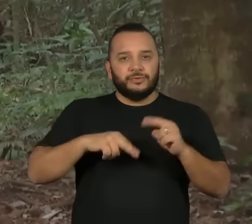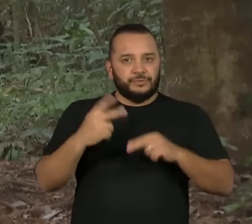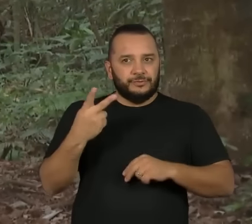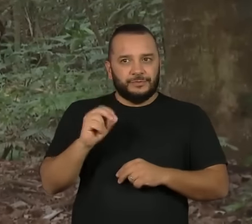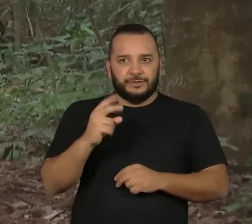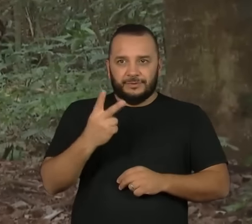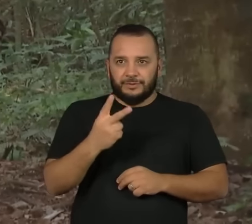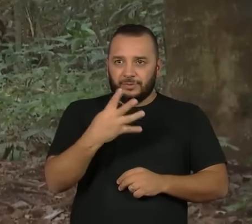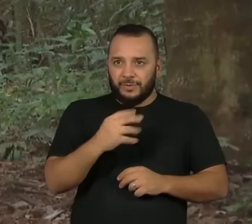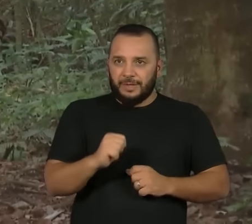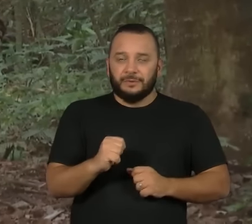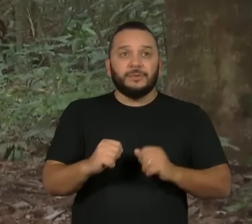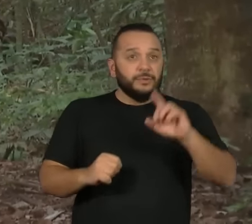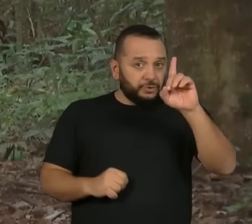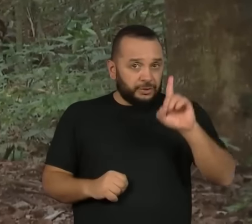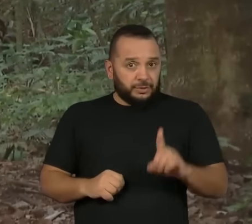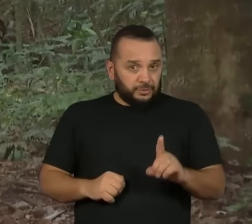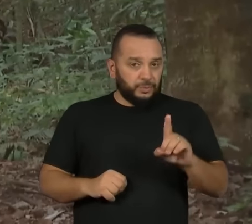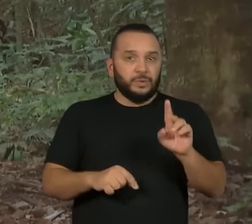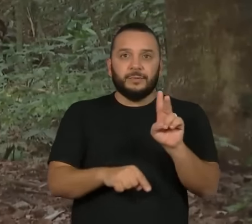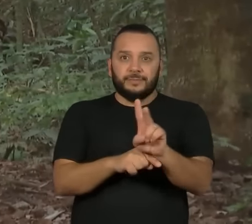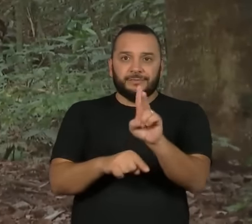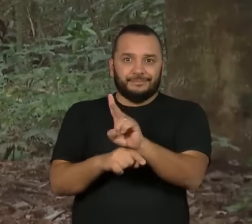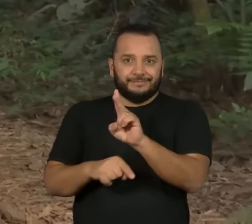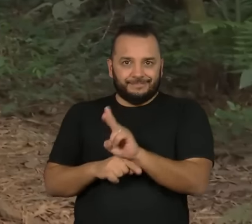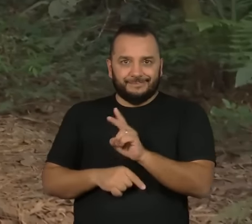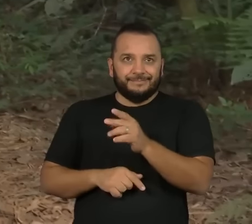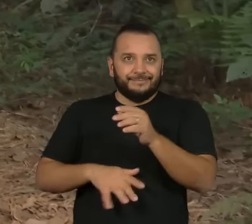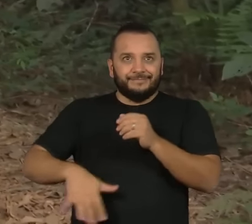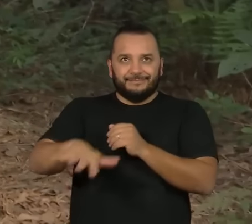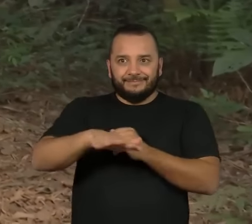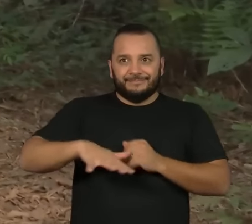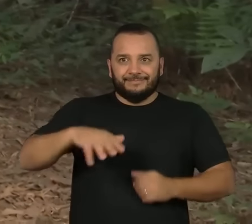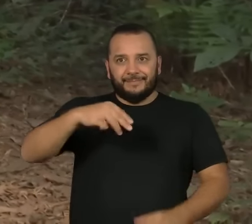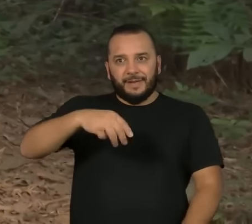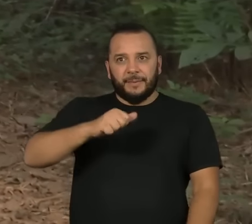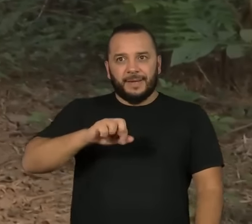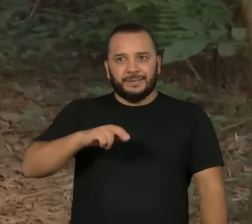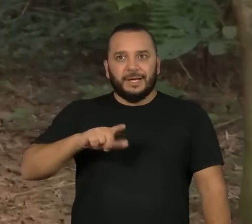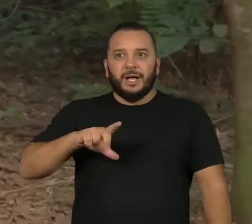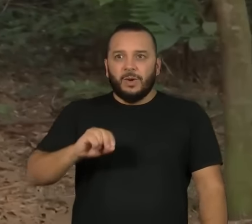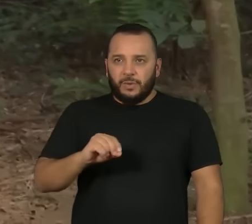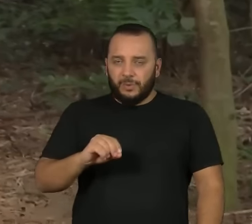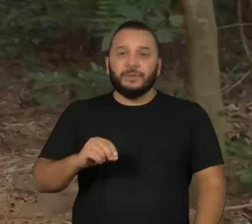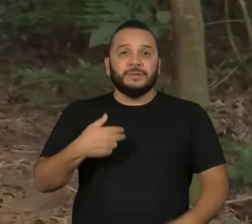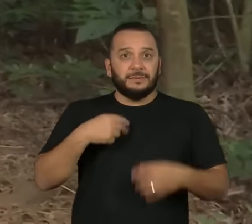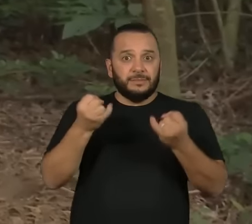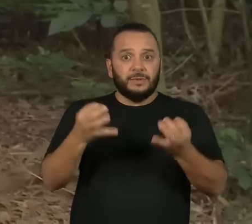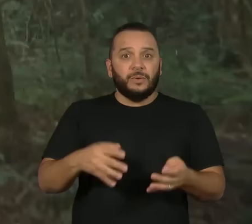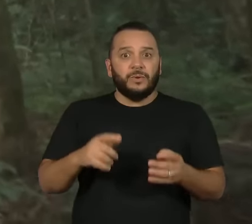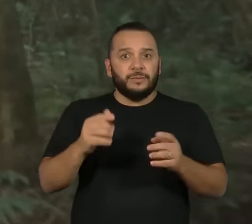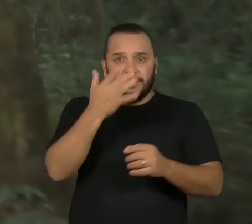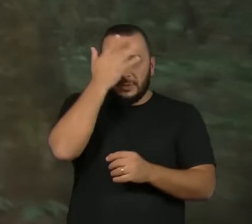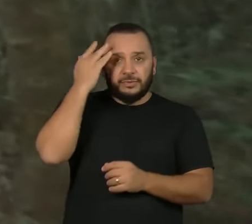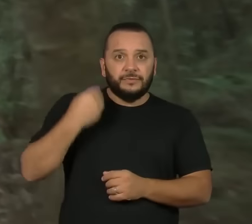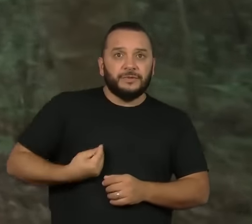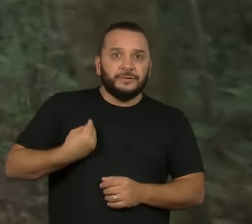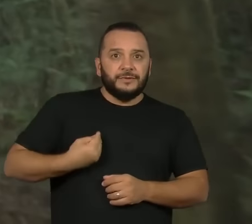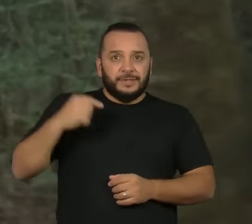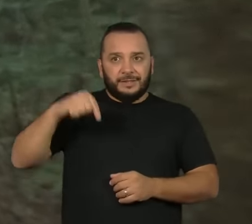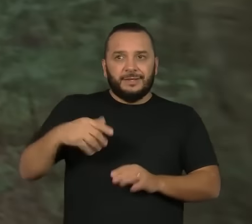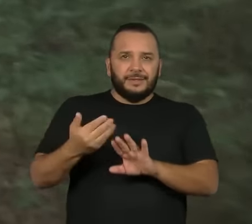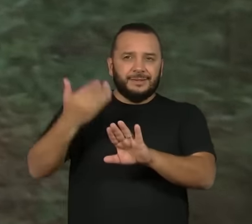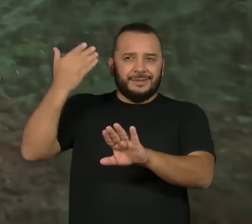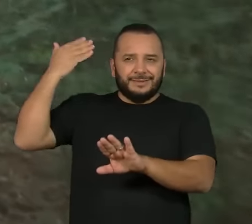técnico da concessionária que gerencia a visitação no parque, Marcelo Scaff, conta que os antigos habitantes usavam